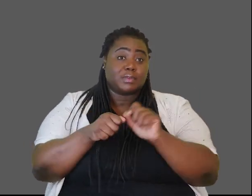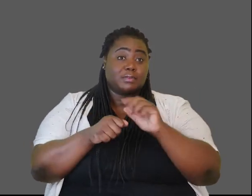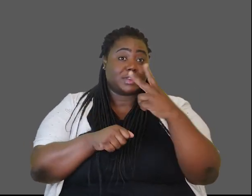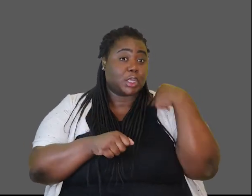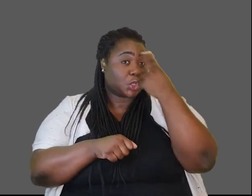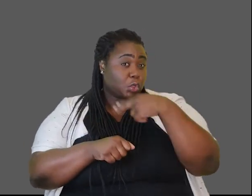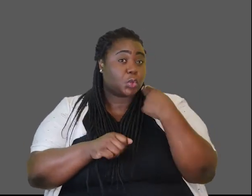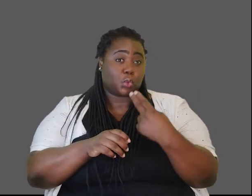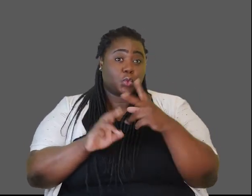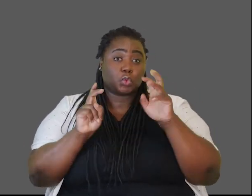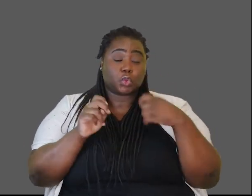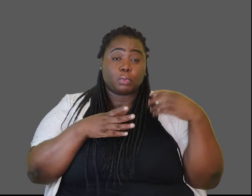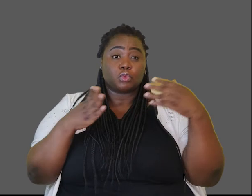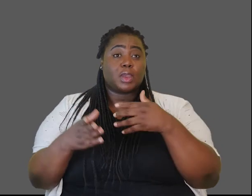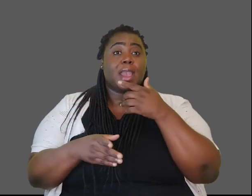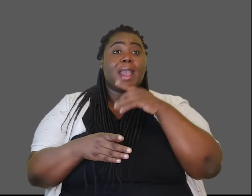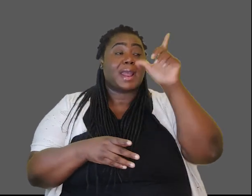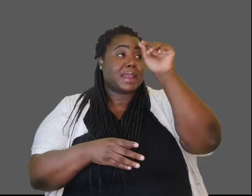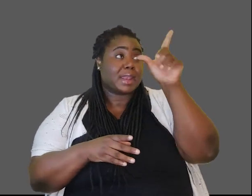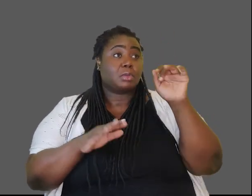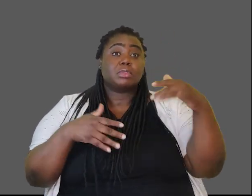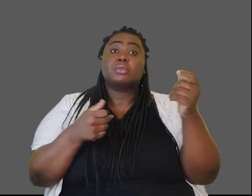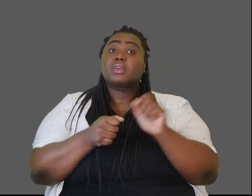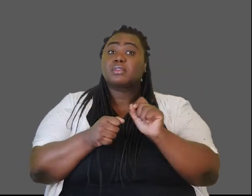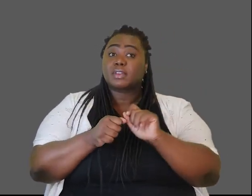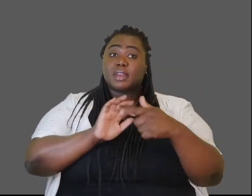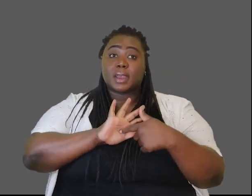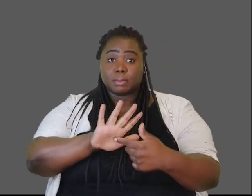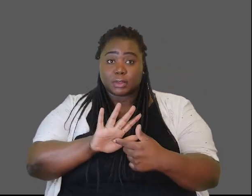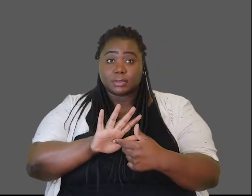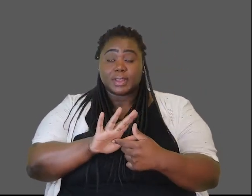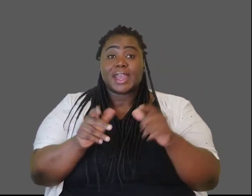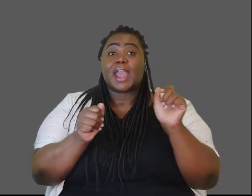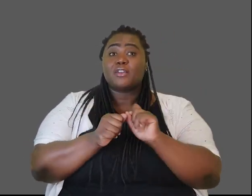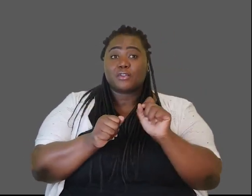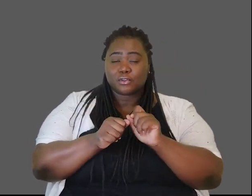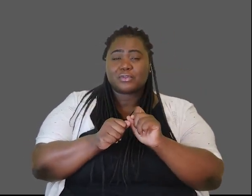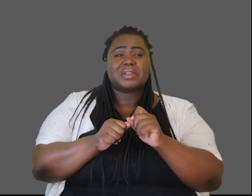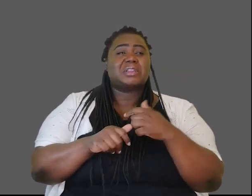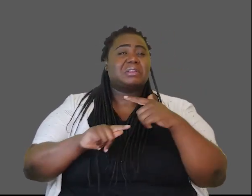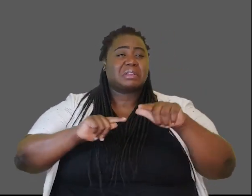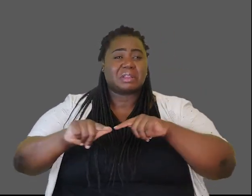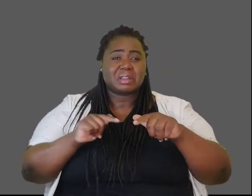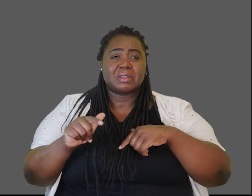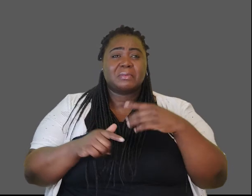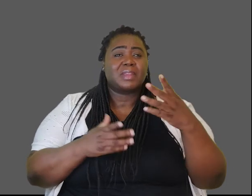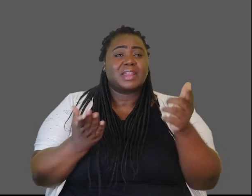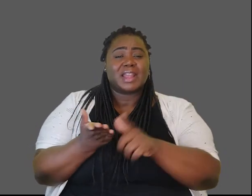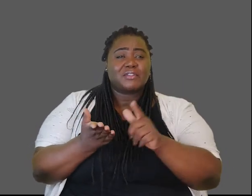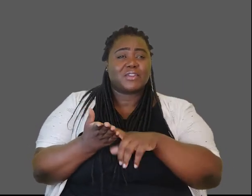programa de 2 horas sobre a descida do homem na Lua. Então eu ia produzir e eu ia apresentar. Então eu fiz um negócio trabalhoso, consegui